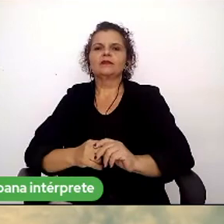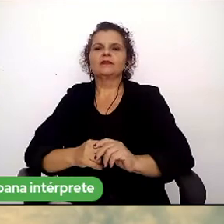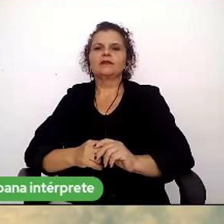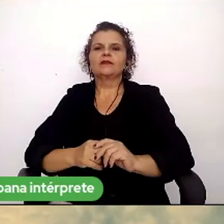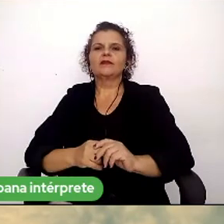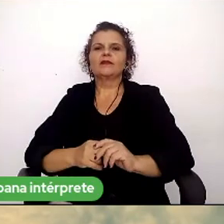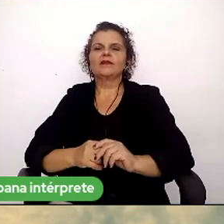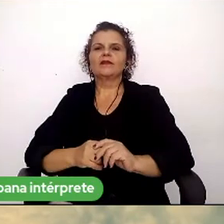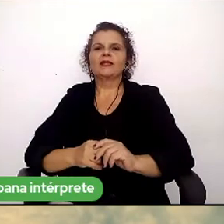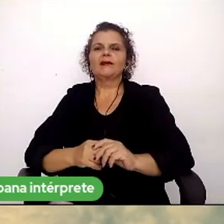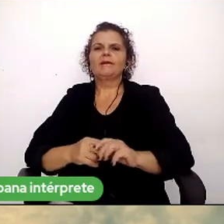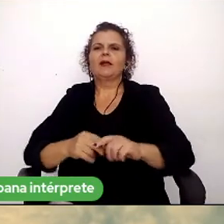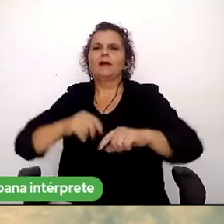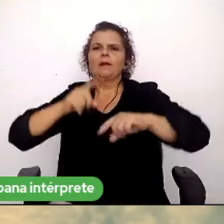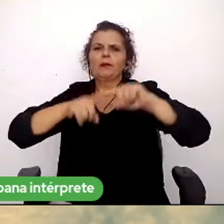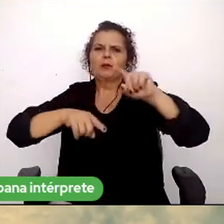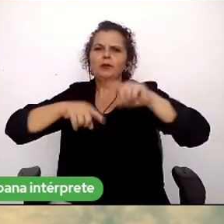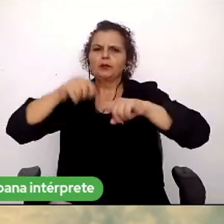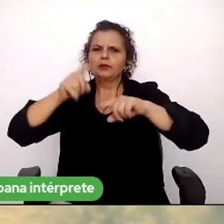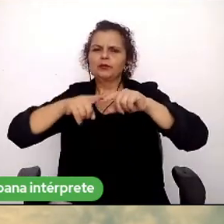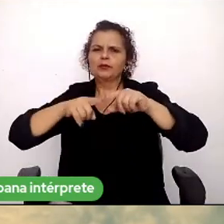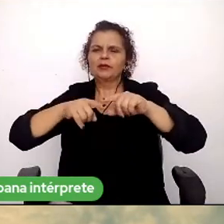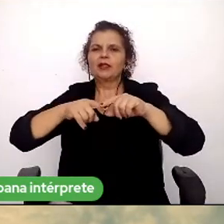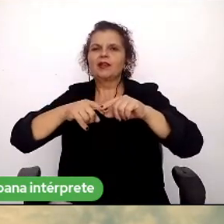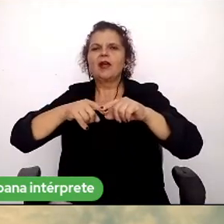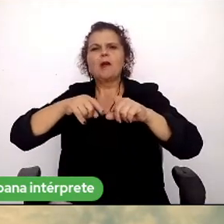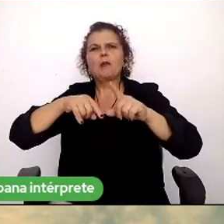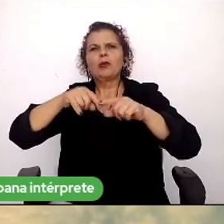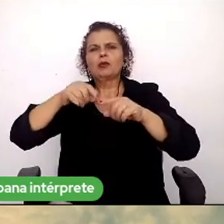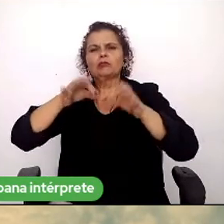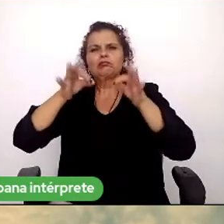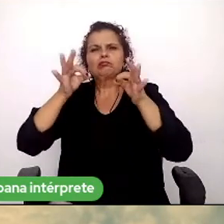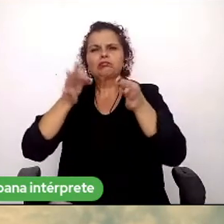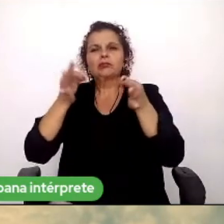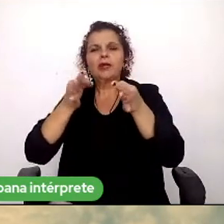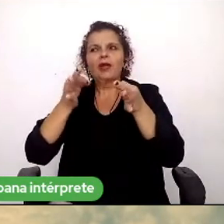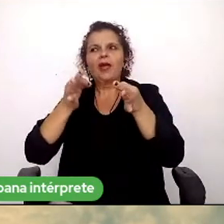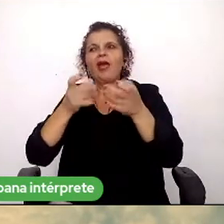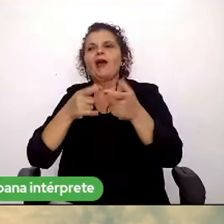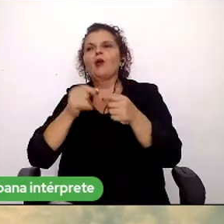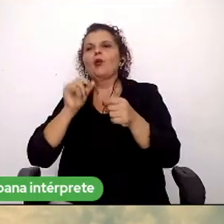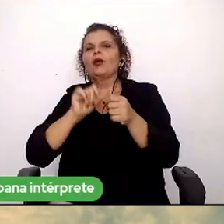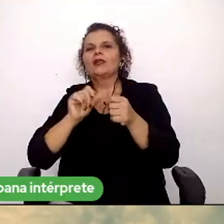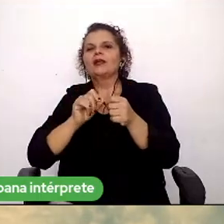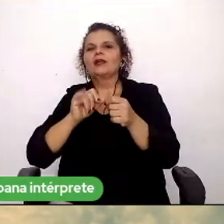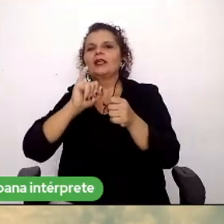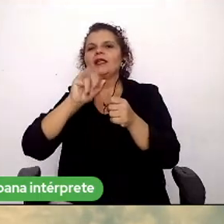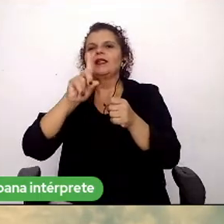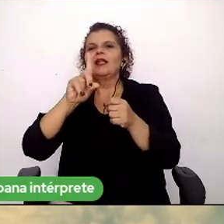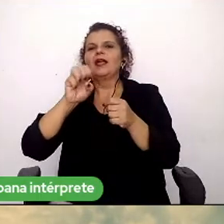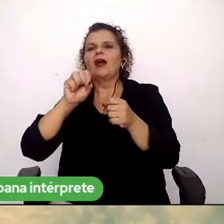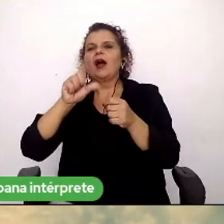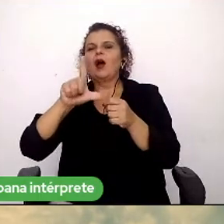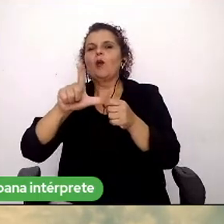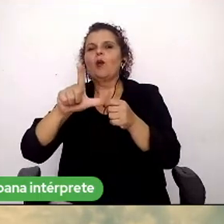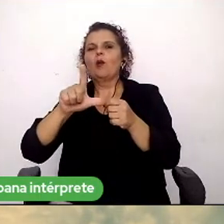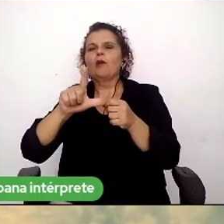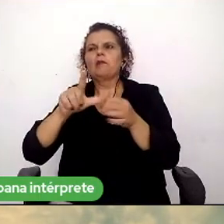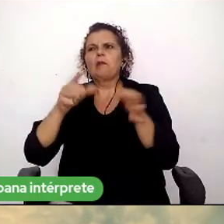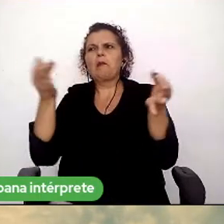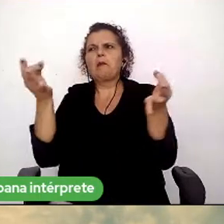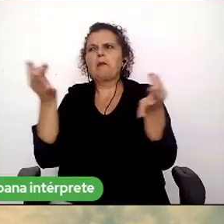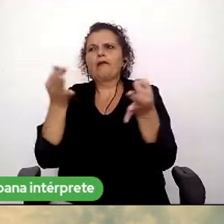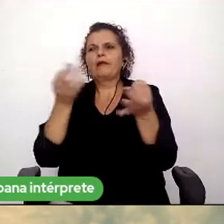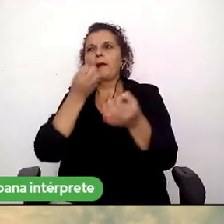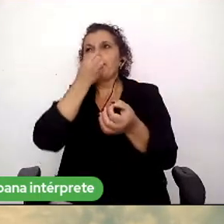produto ideal, Sixel, quando a gente fala de produto ideal, não quer dizer que necessariamente o produto vai ser um bom